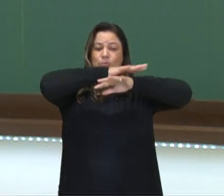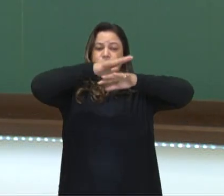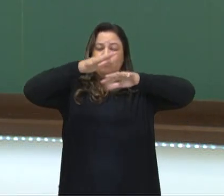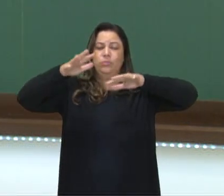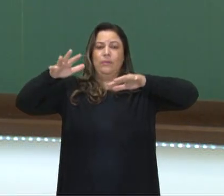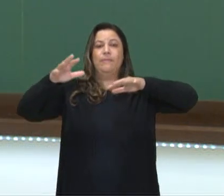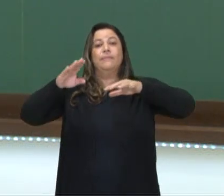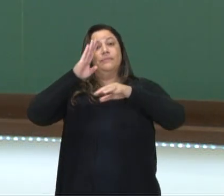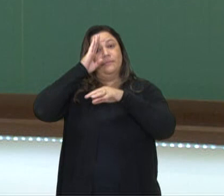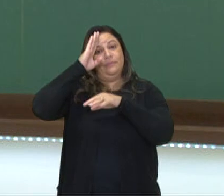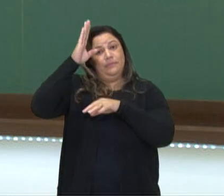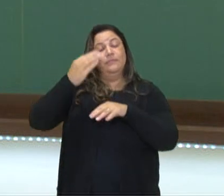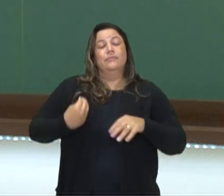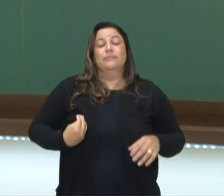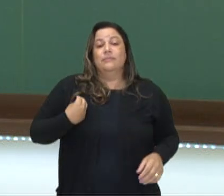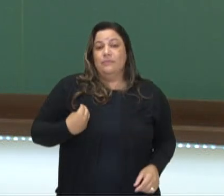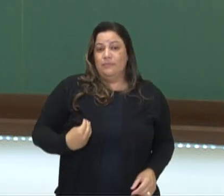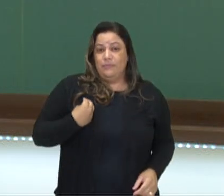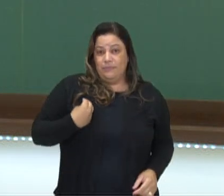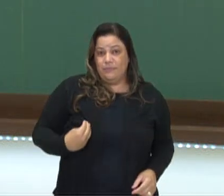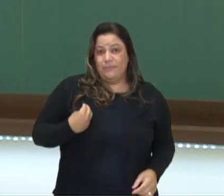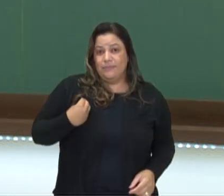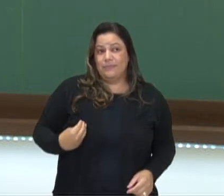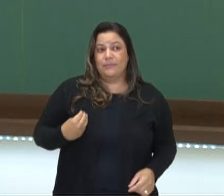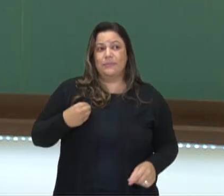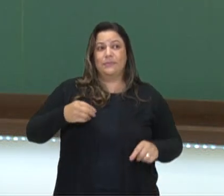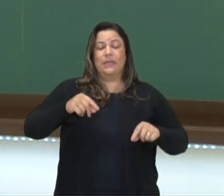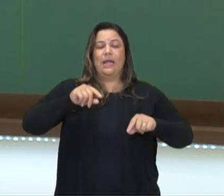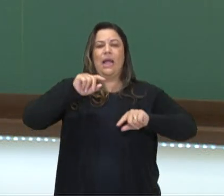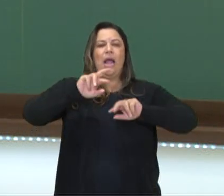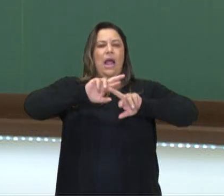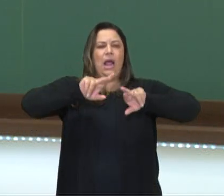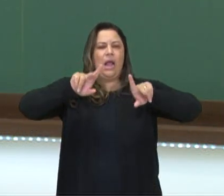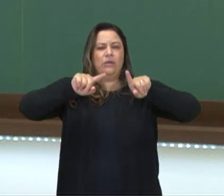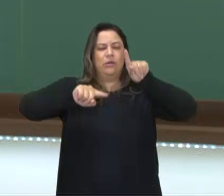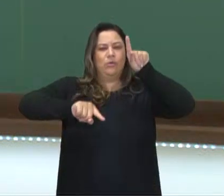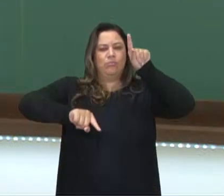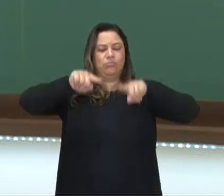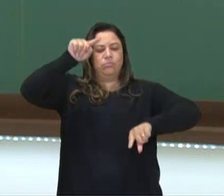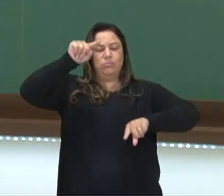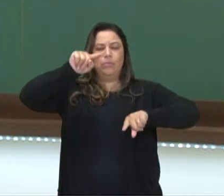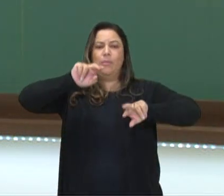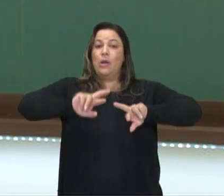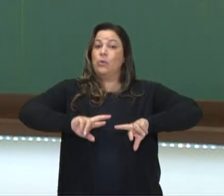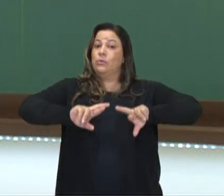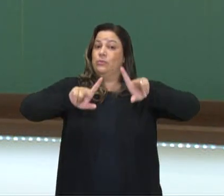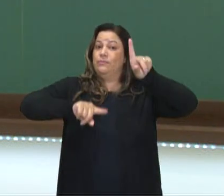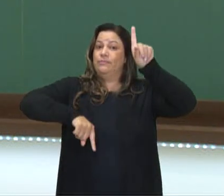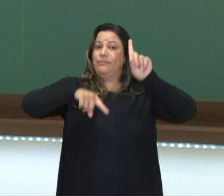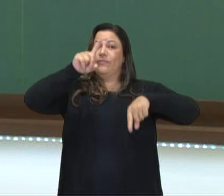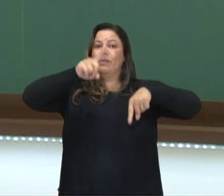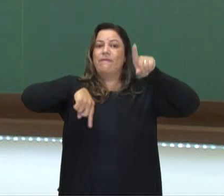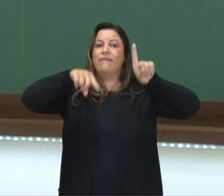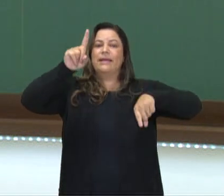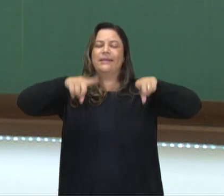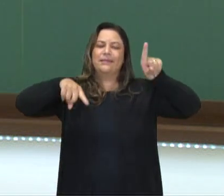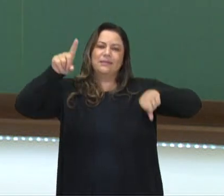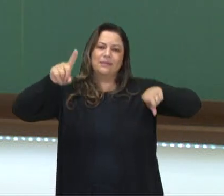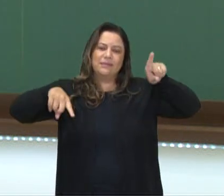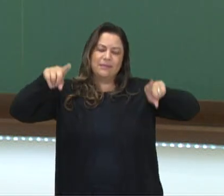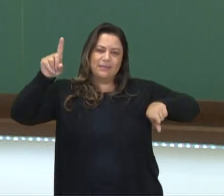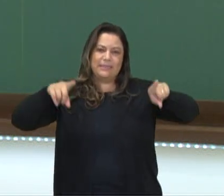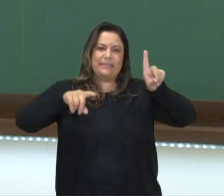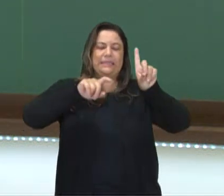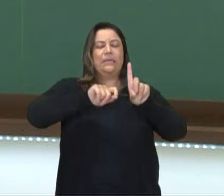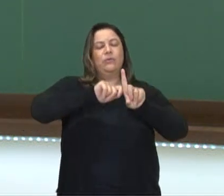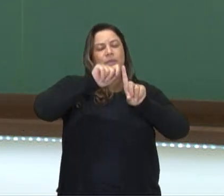no nosso planeta e também para que não haja uma grande amplitude térmica, uma grande variação de temperatura entre